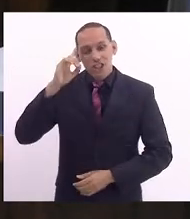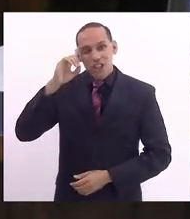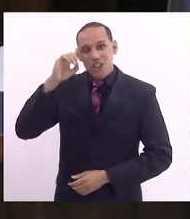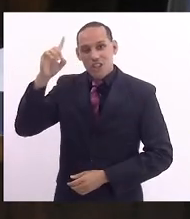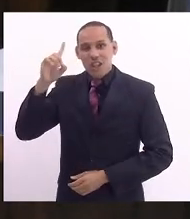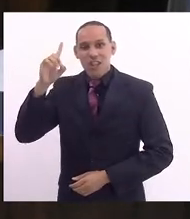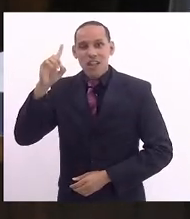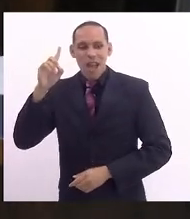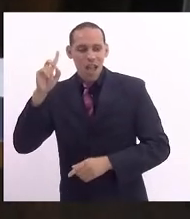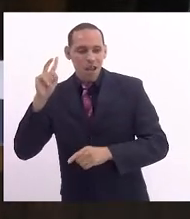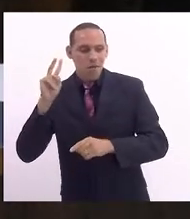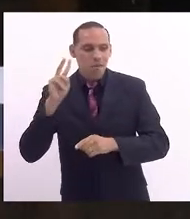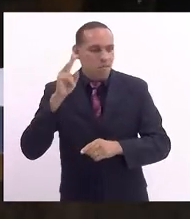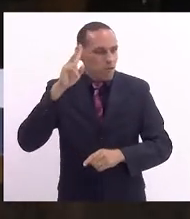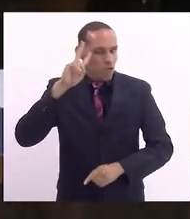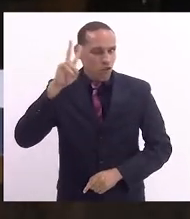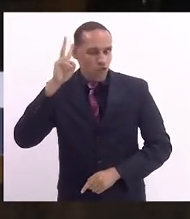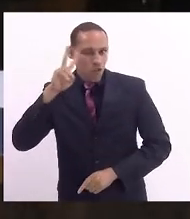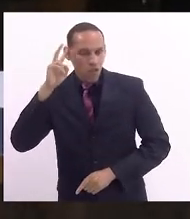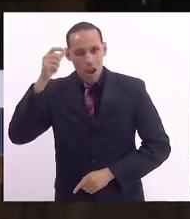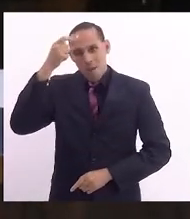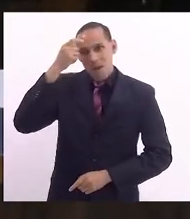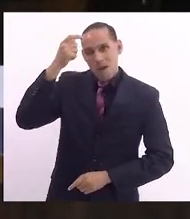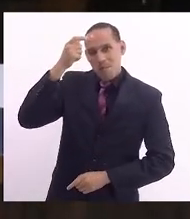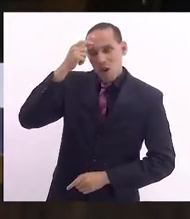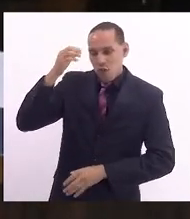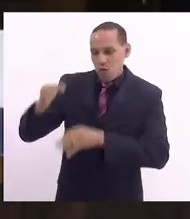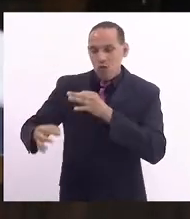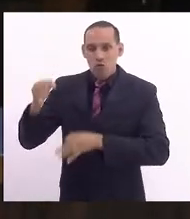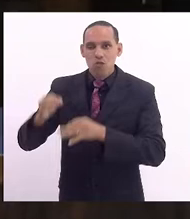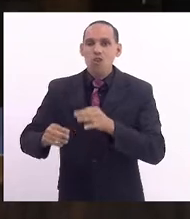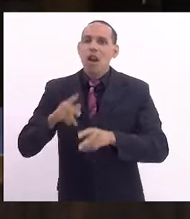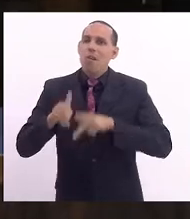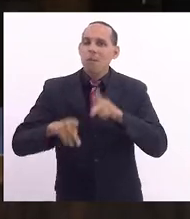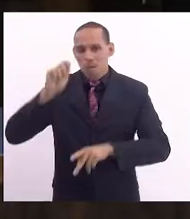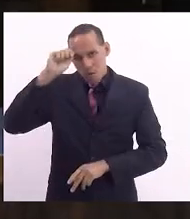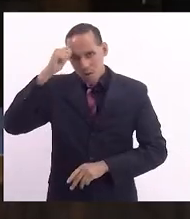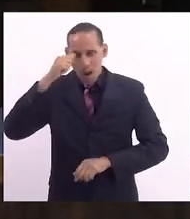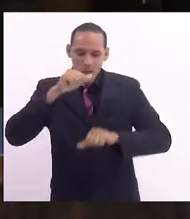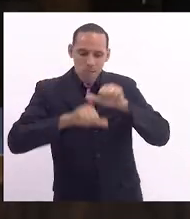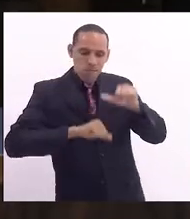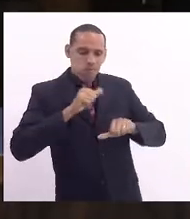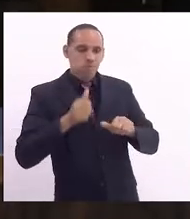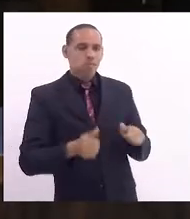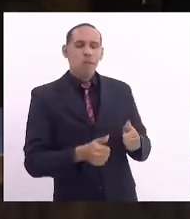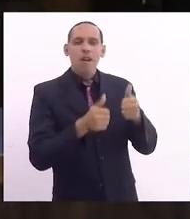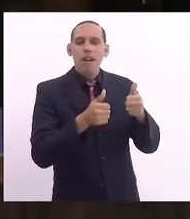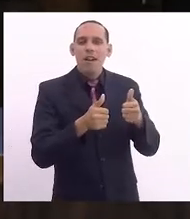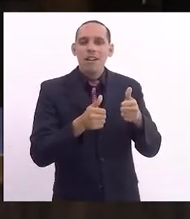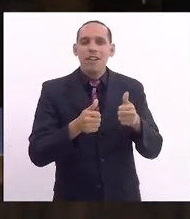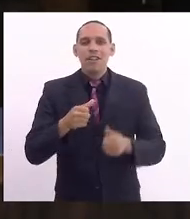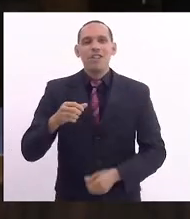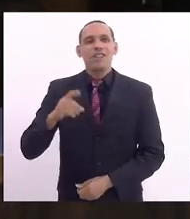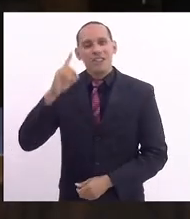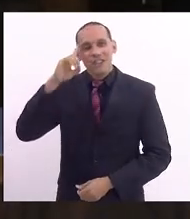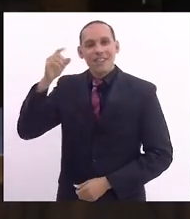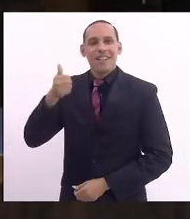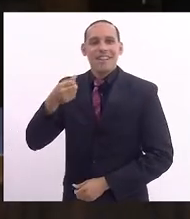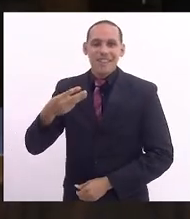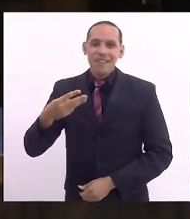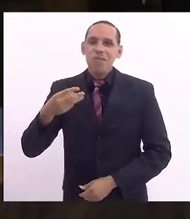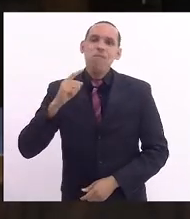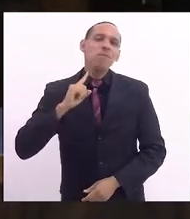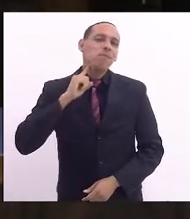pela Reparação, Memória e Justiça do Povo Negro, a ser comemorado no dia 13 de maio.